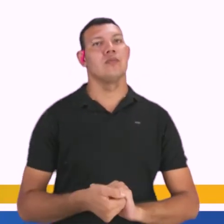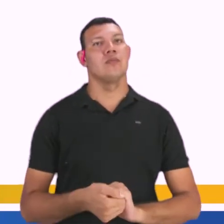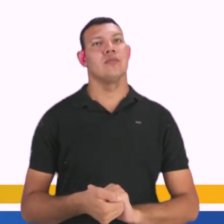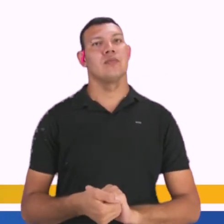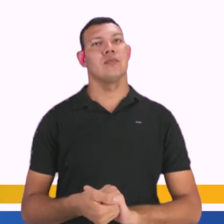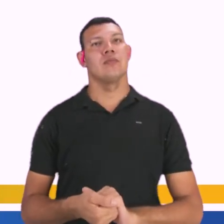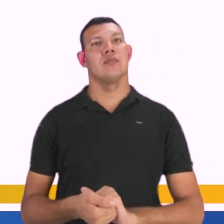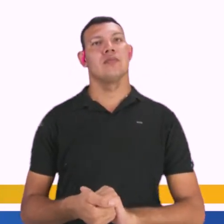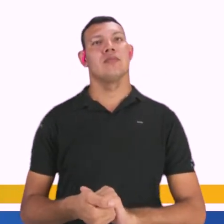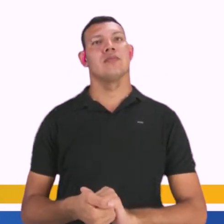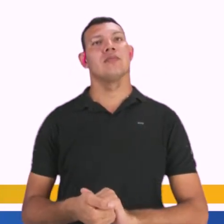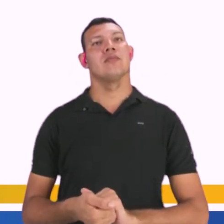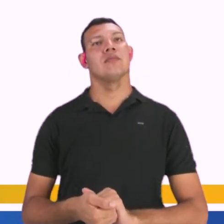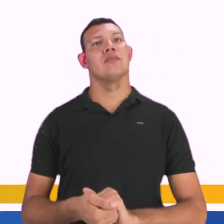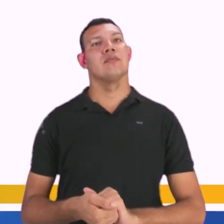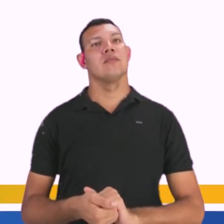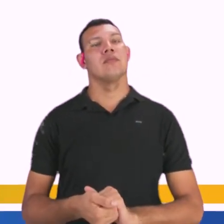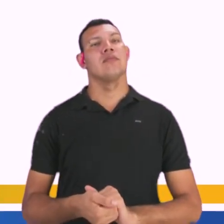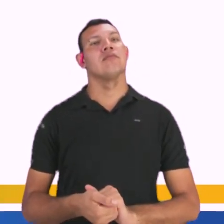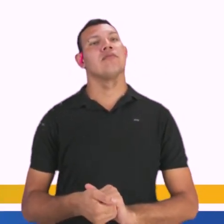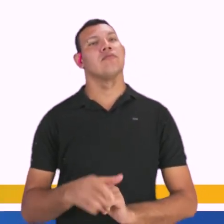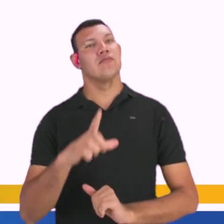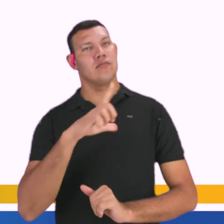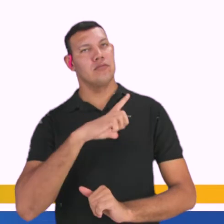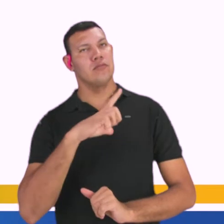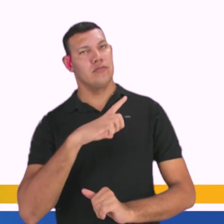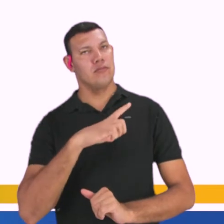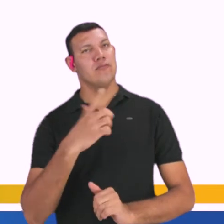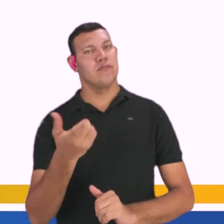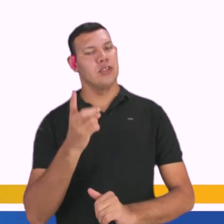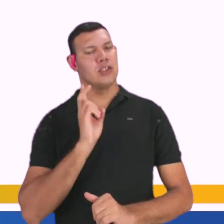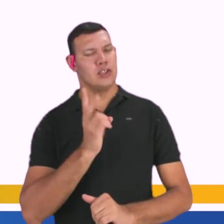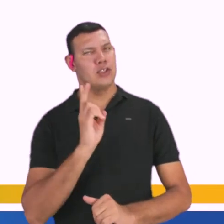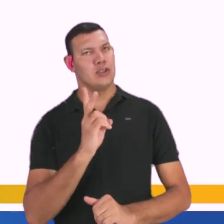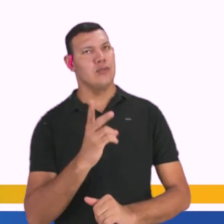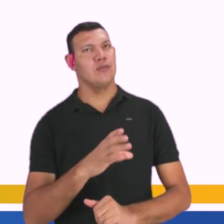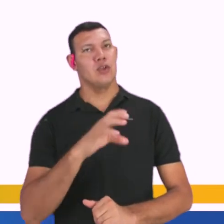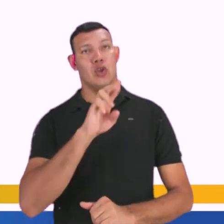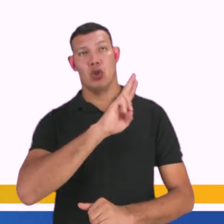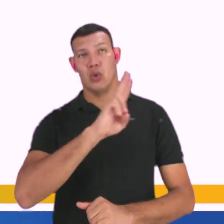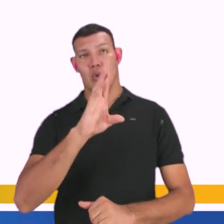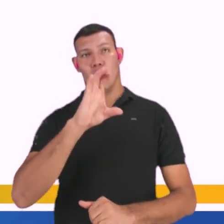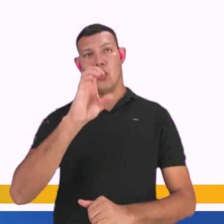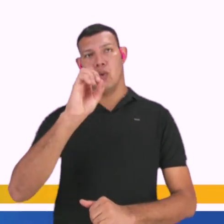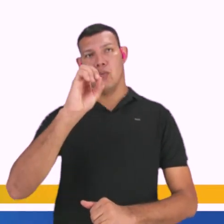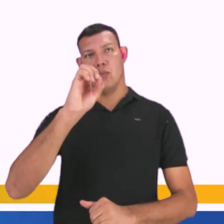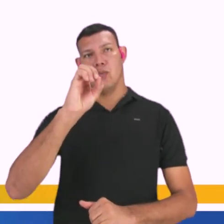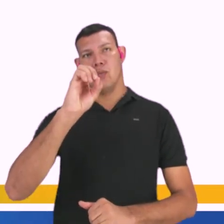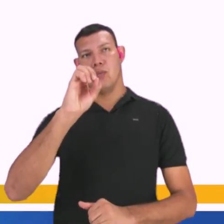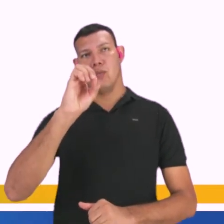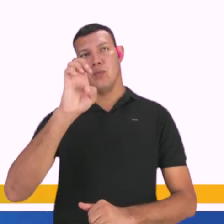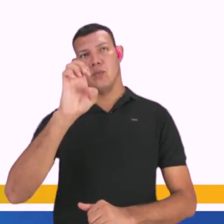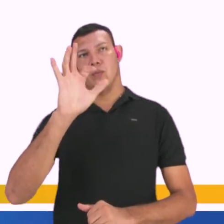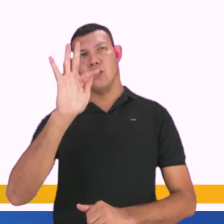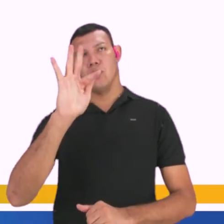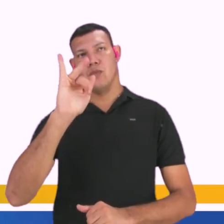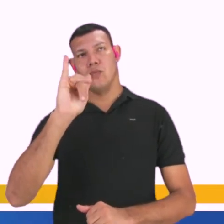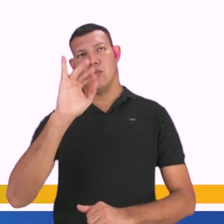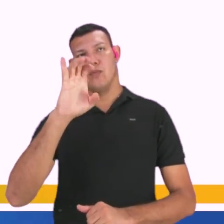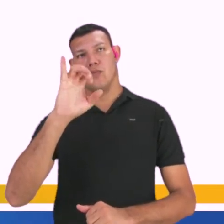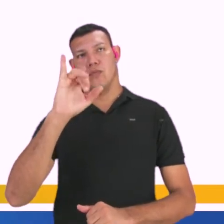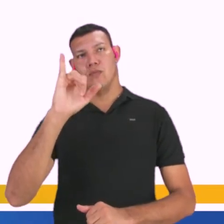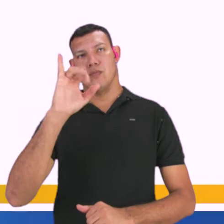frente tu e sabem que tem uma identidade um então tô trazendo ela para cá tudo determinante e o - 4 de